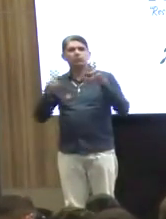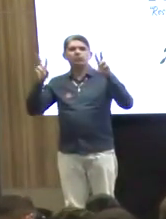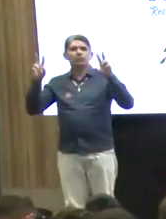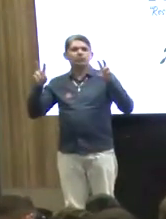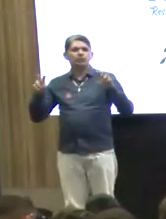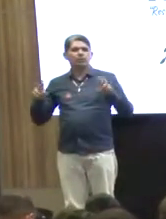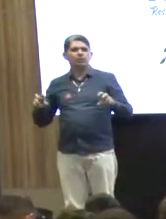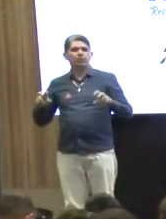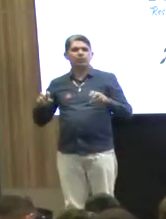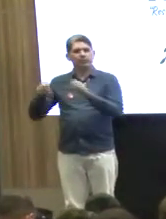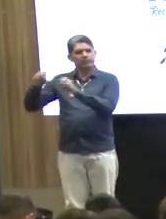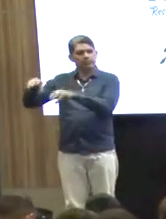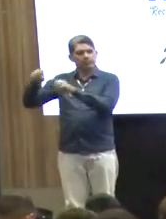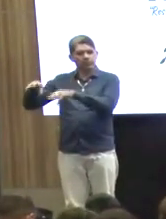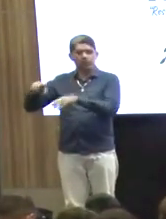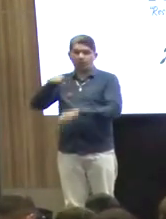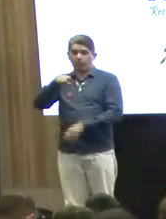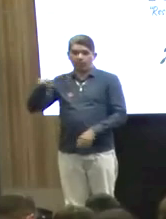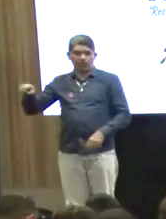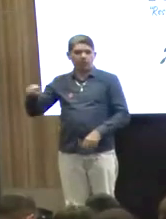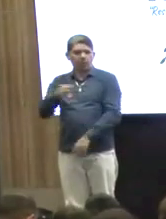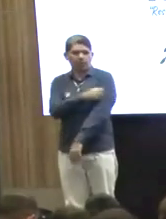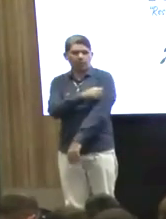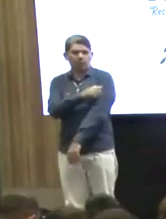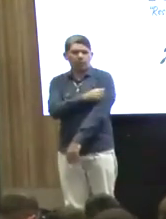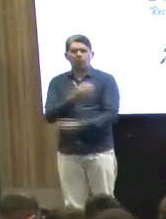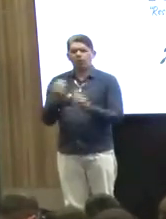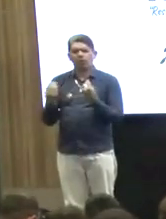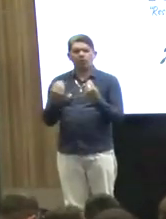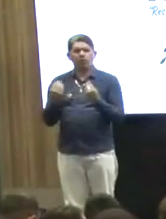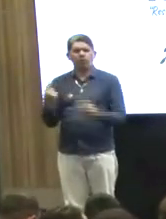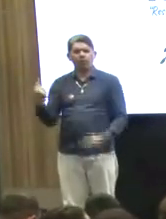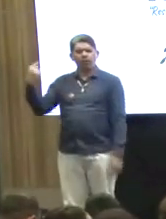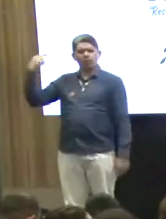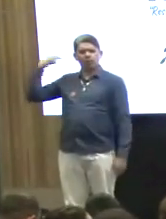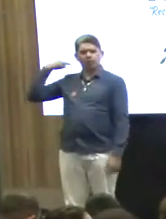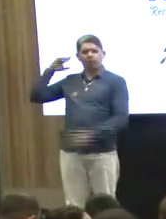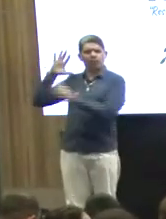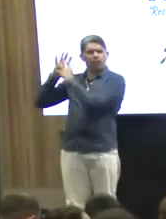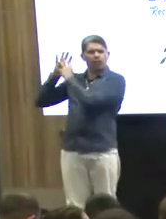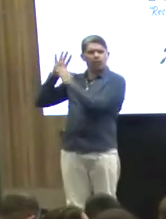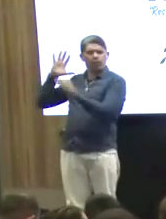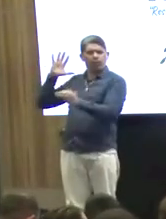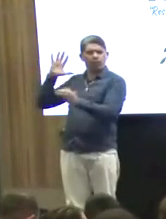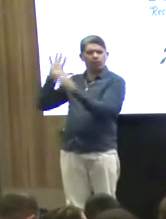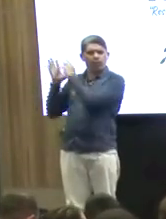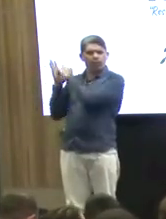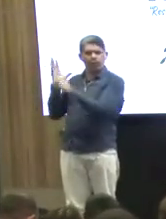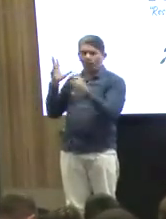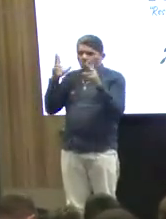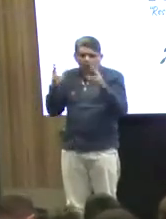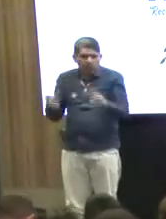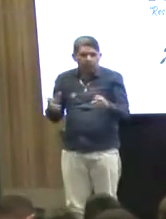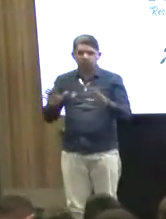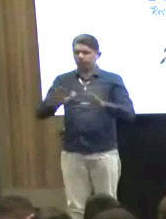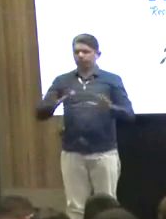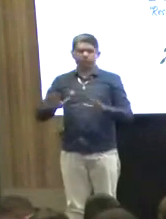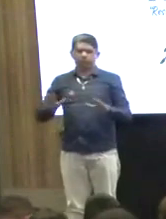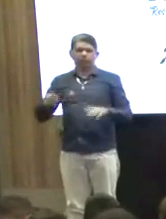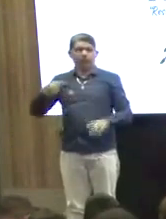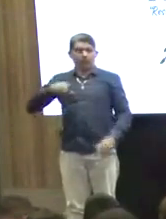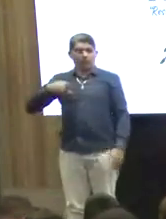os estudantes, hoje não dá mais, como eu aprendi no magistério, de que todos os estudantes têm que aprender